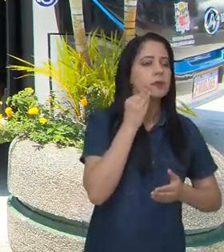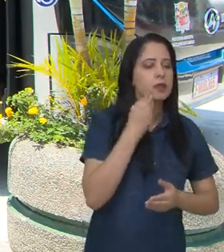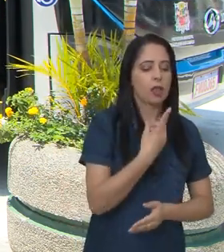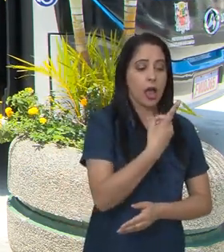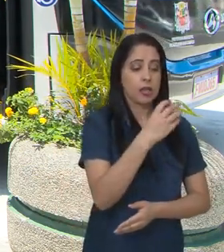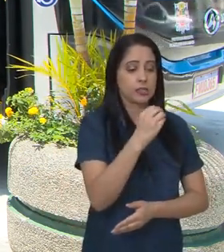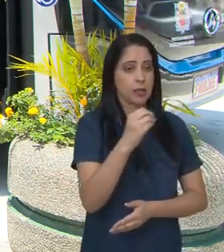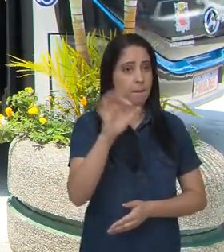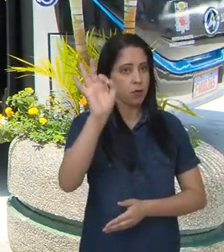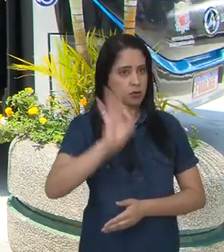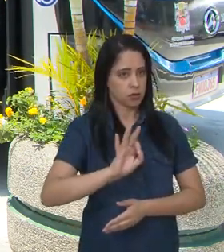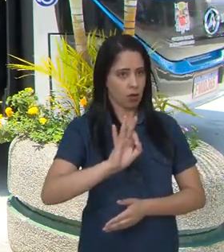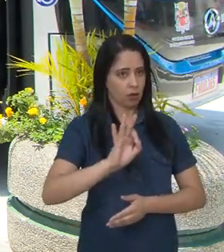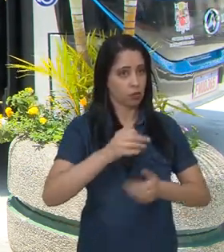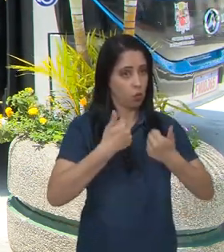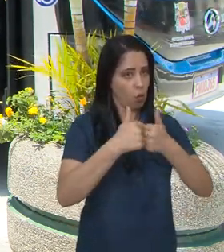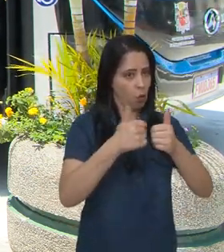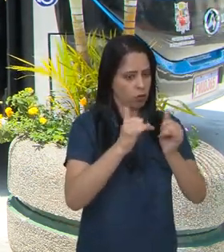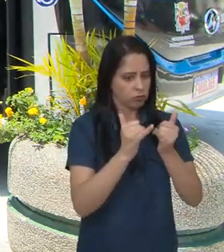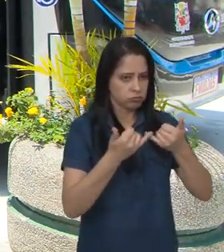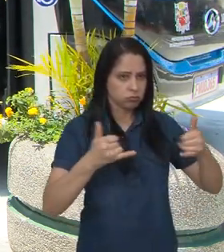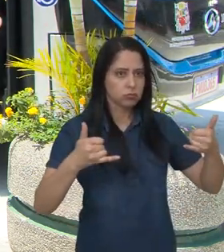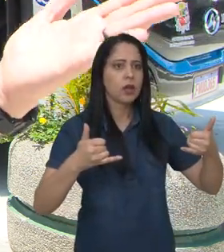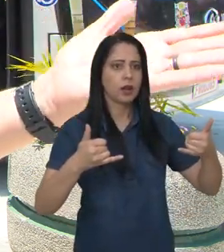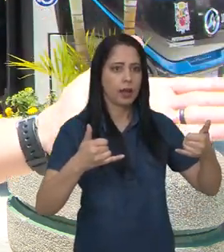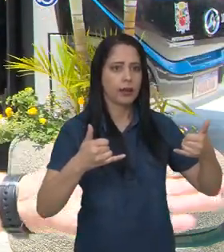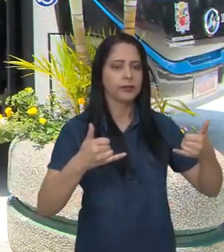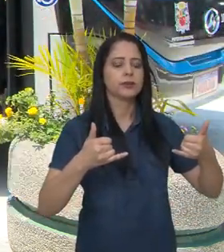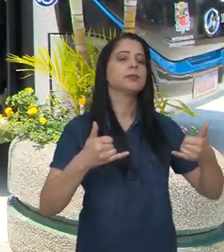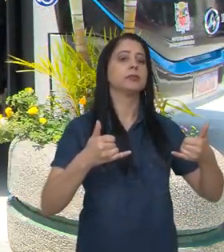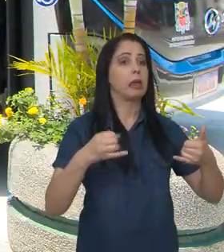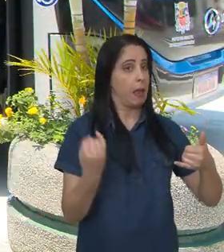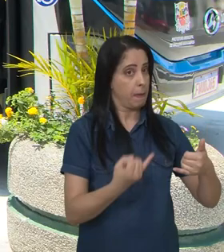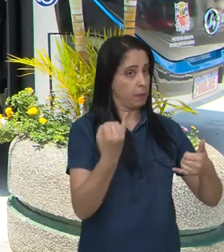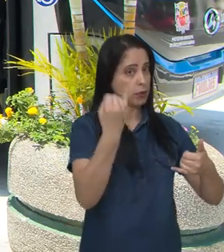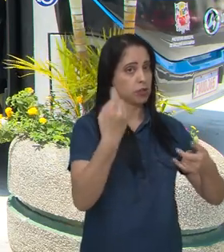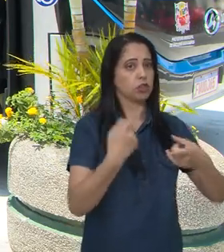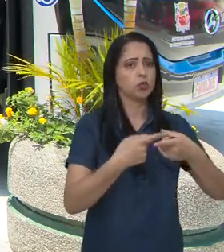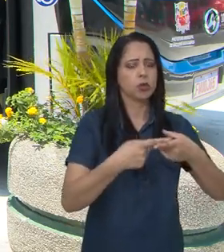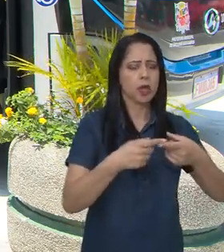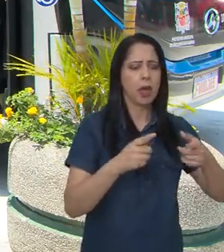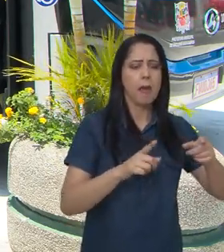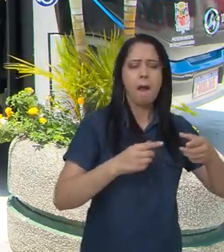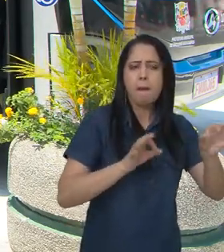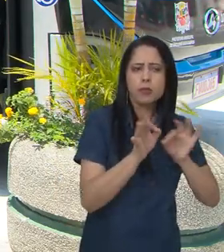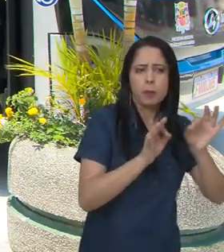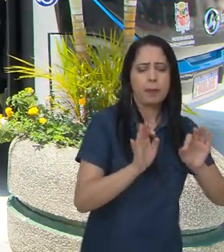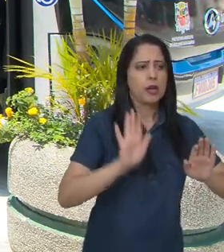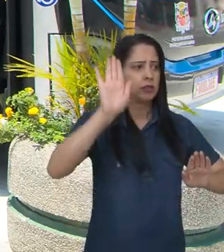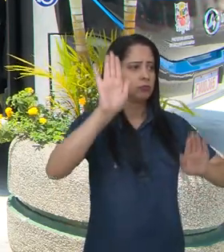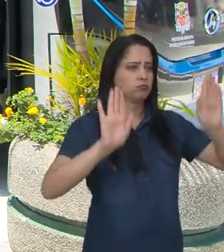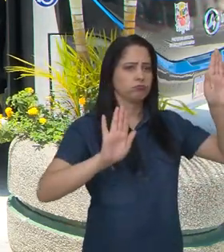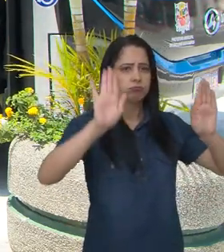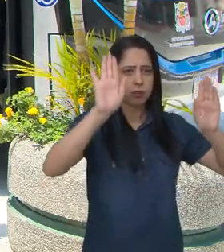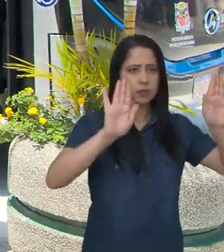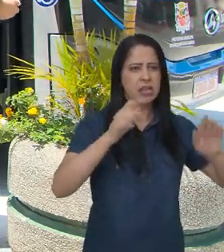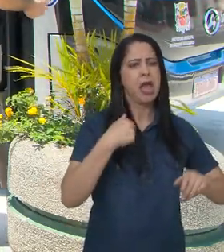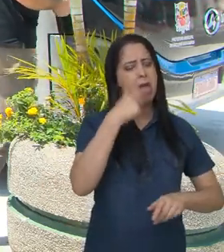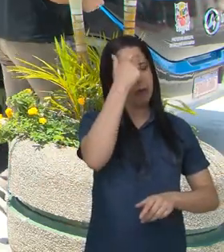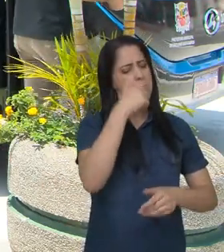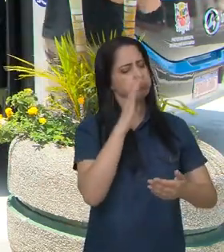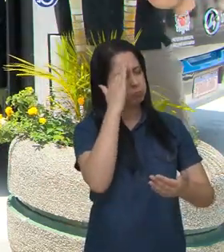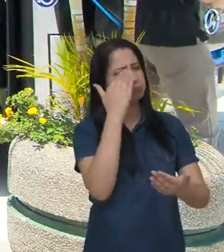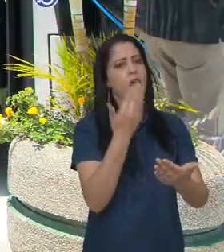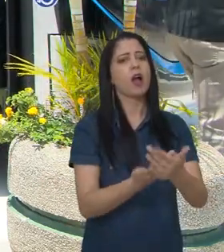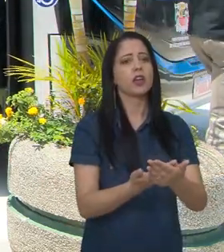isso será muito importante para a próxima licitação que nós vamos fazer do transporte público então tô bastante